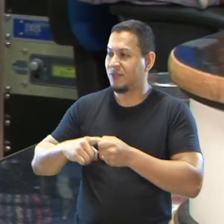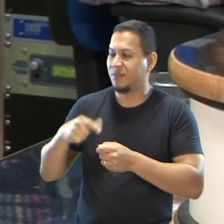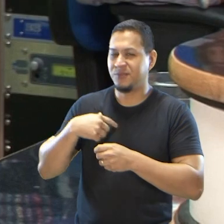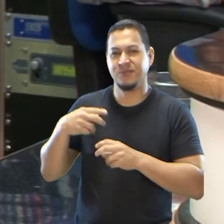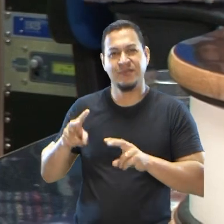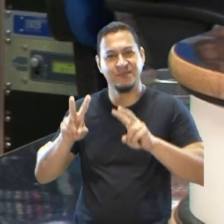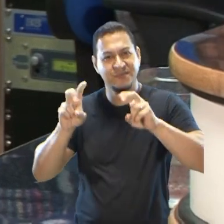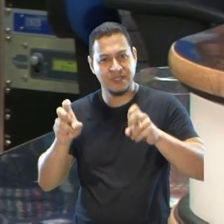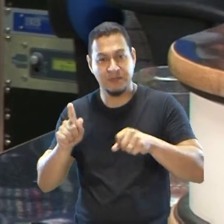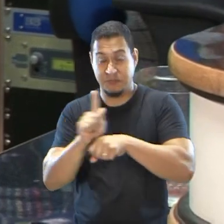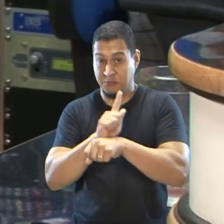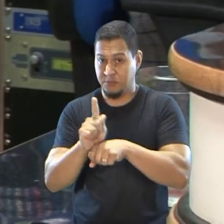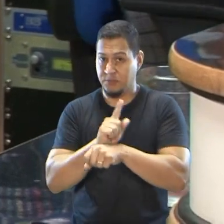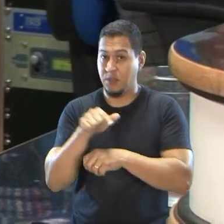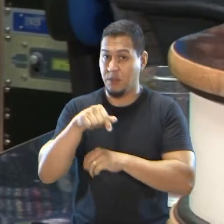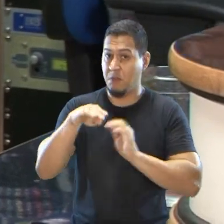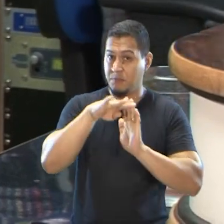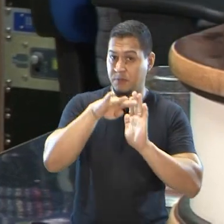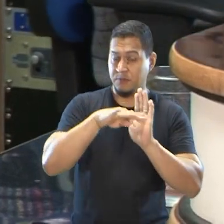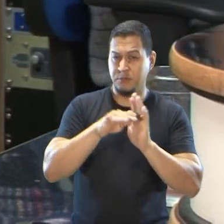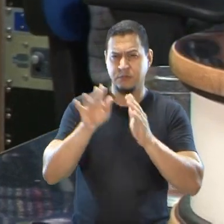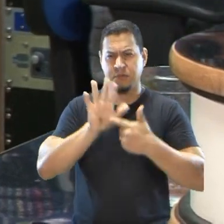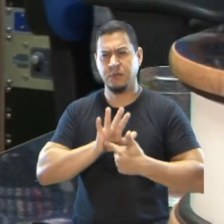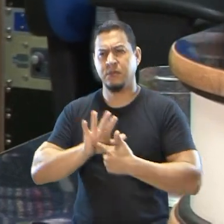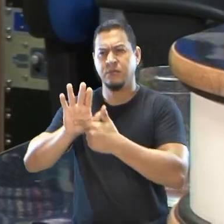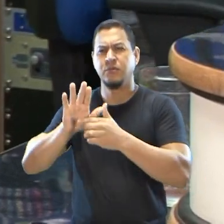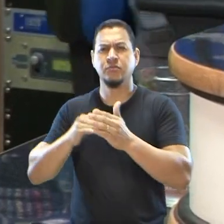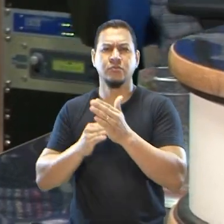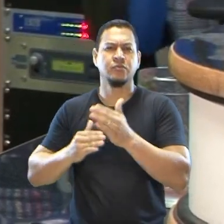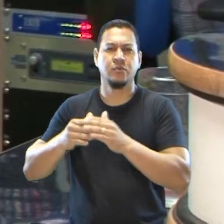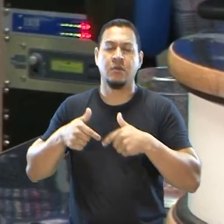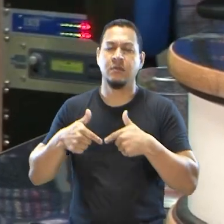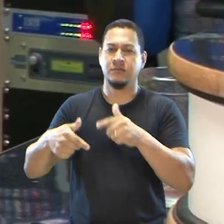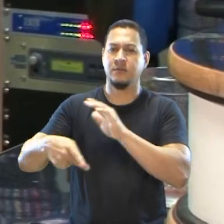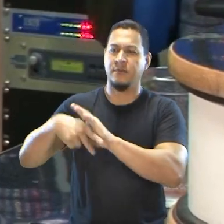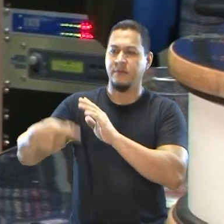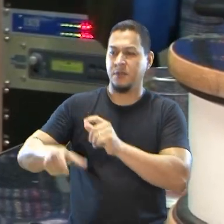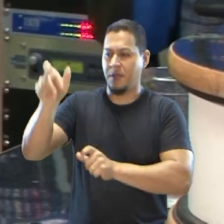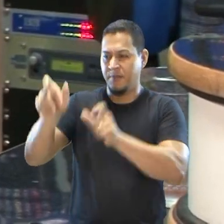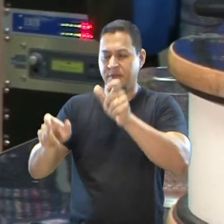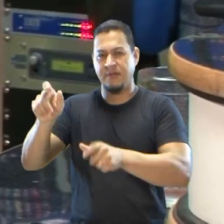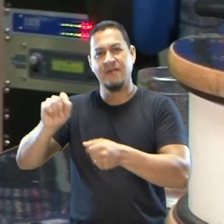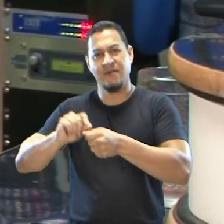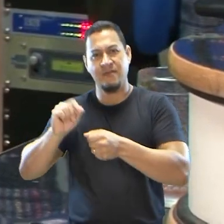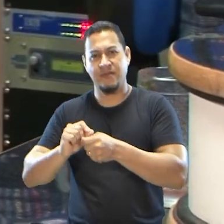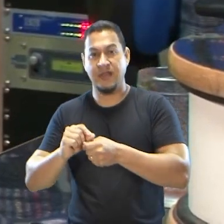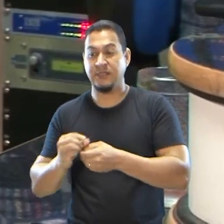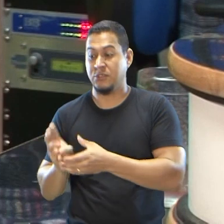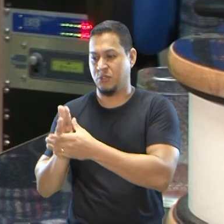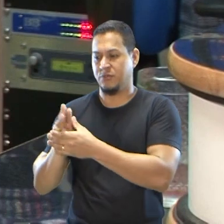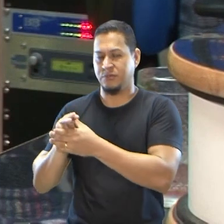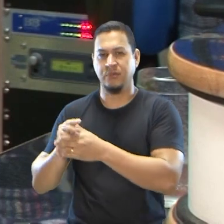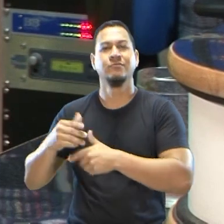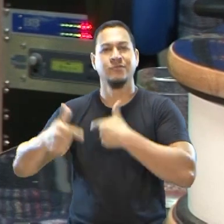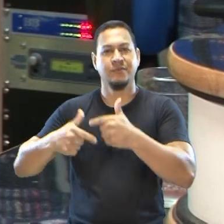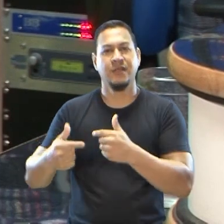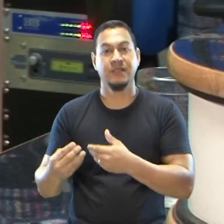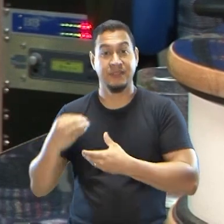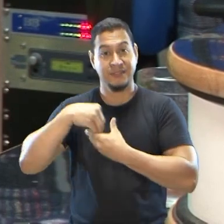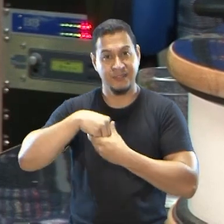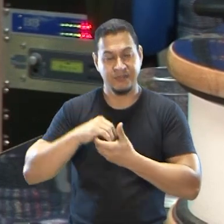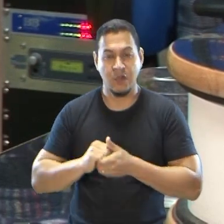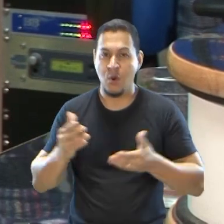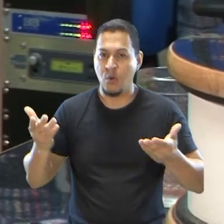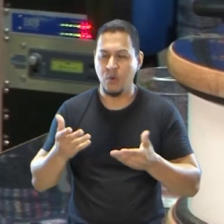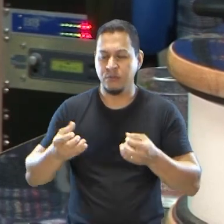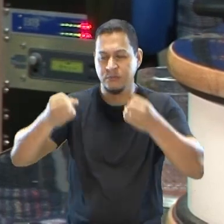Voltamos com o assunto a gestão, um programa que apresenta as ações desenvolvidas pelas pessoas que fazem a Universidade Federal de